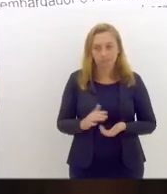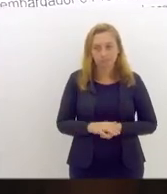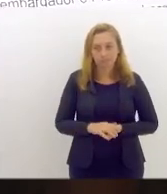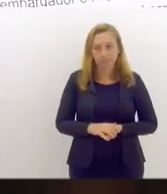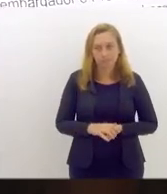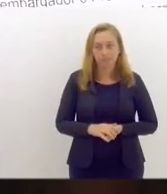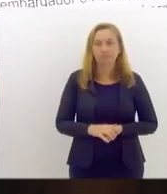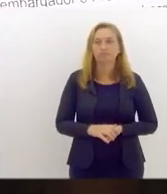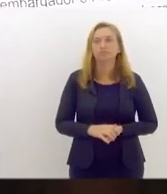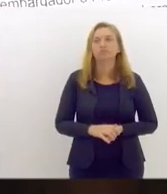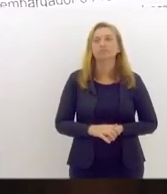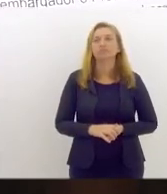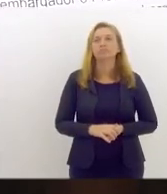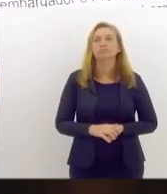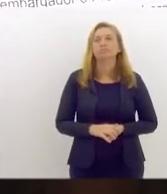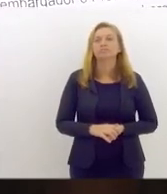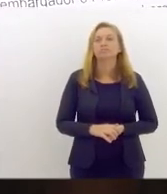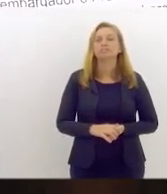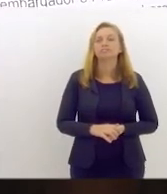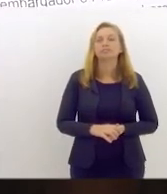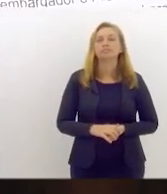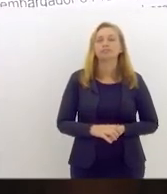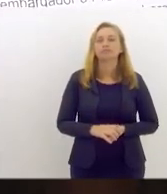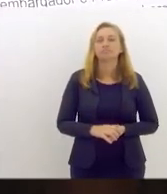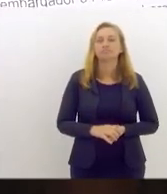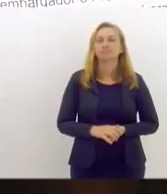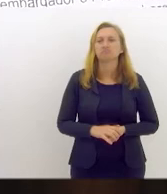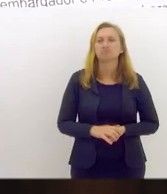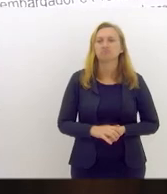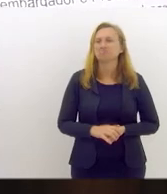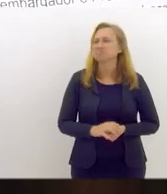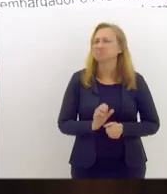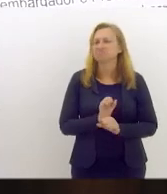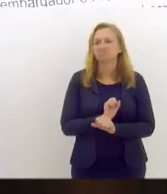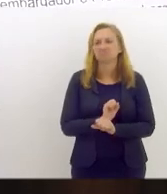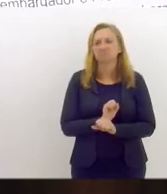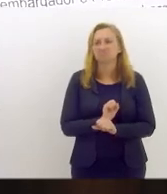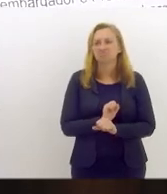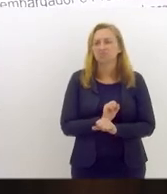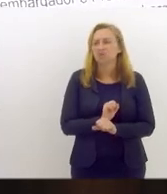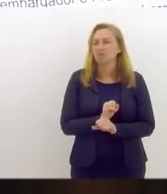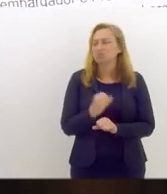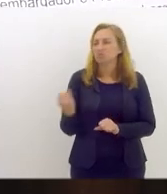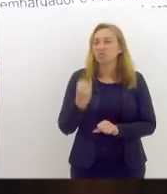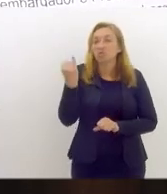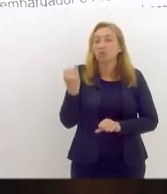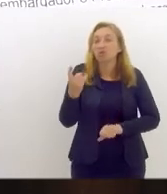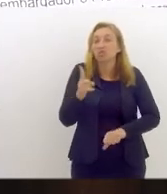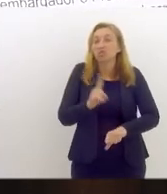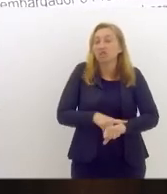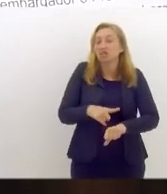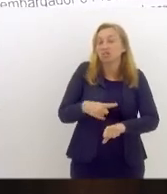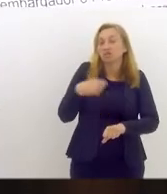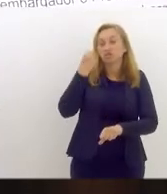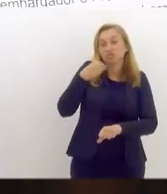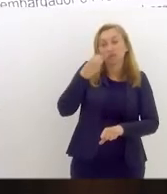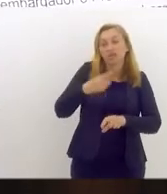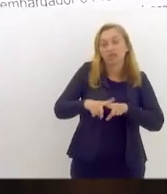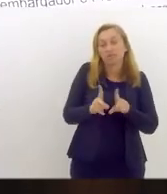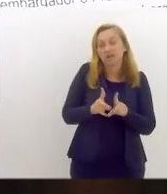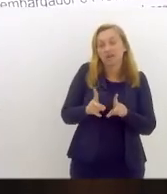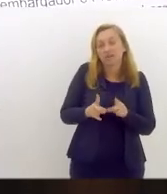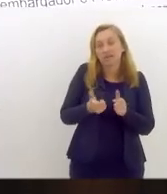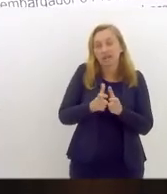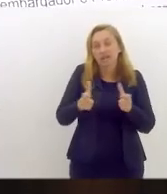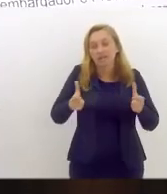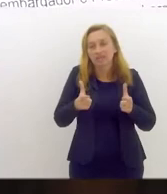não temos erudição do Fernando Pessoa que não importa o tempo de convivência o que importa Presidente é intensidade